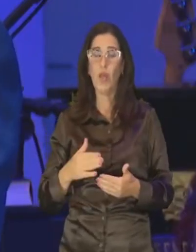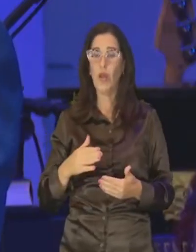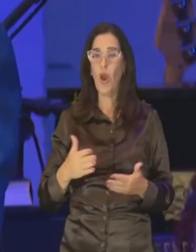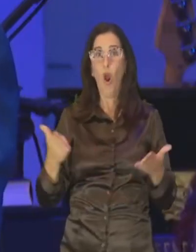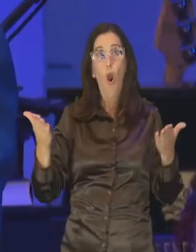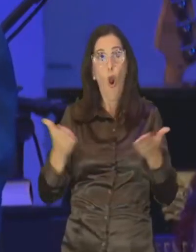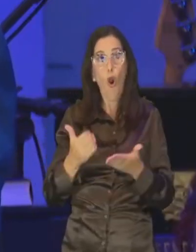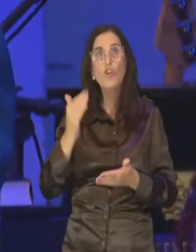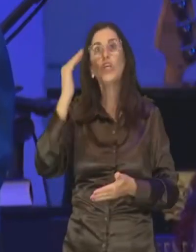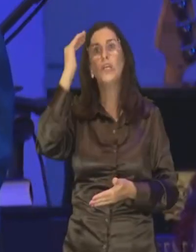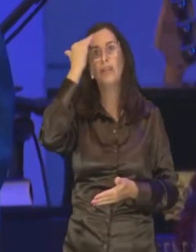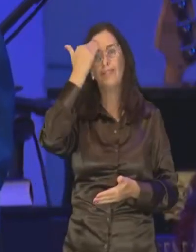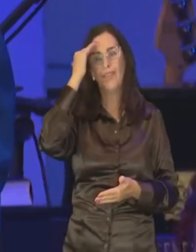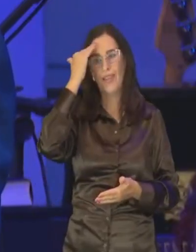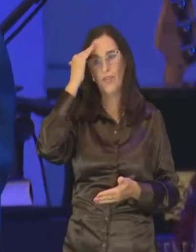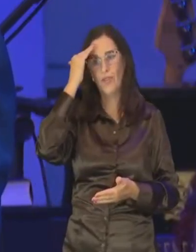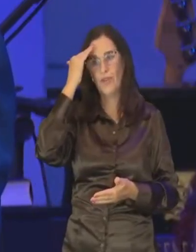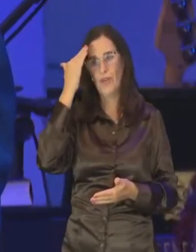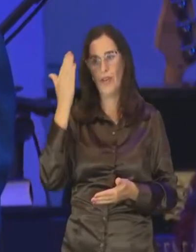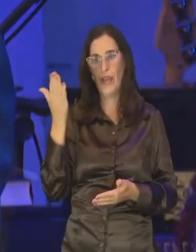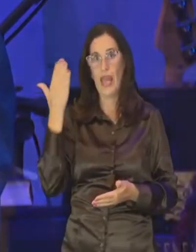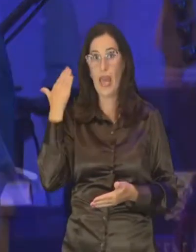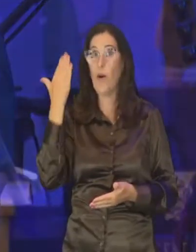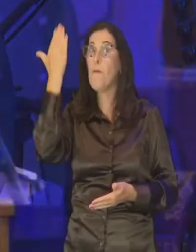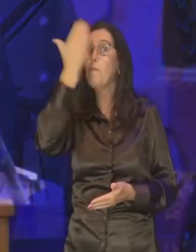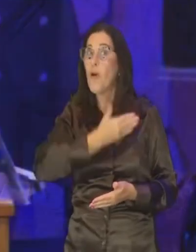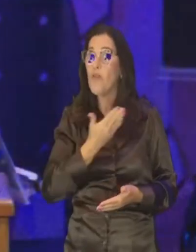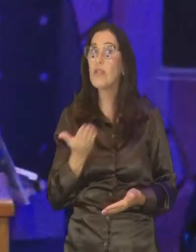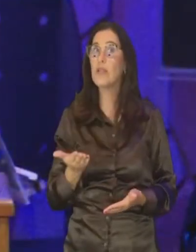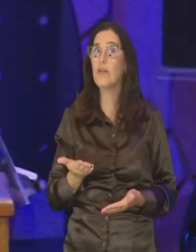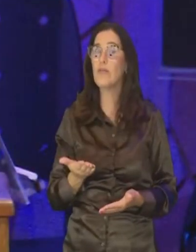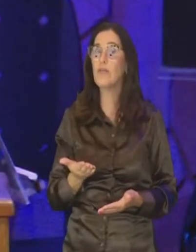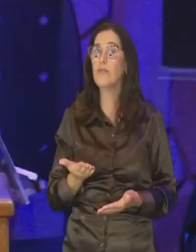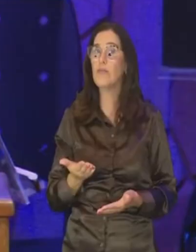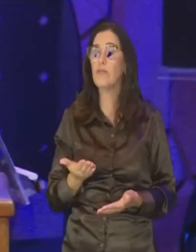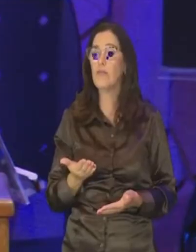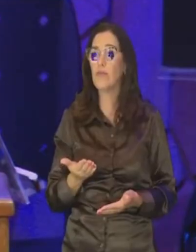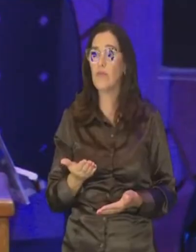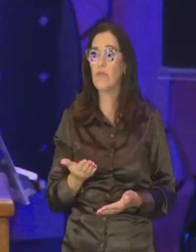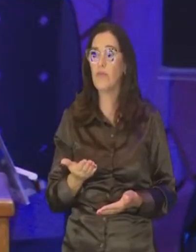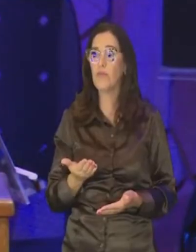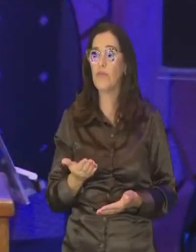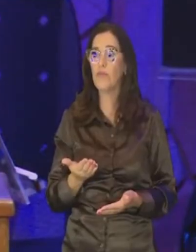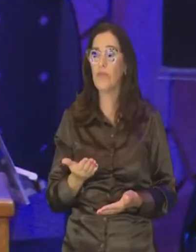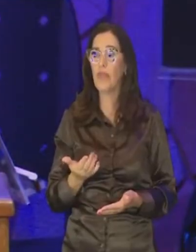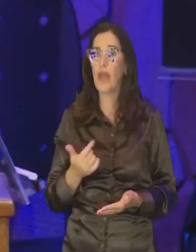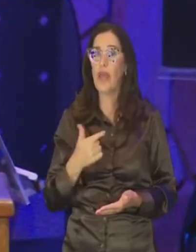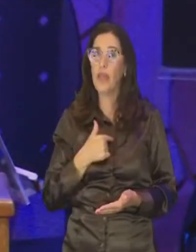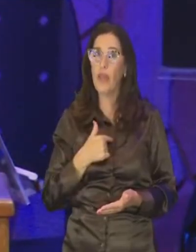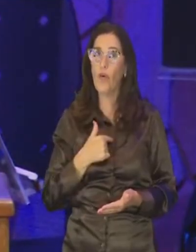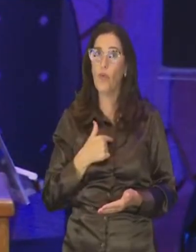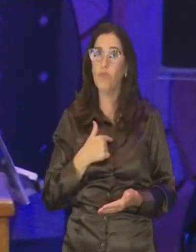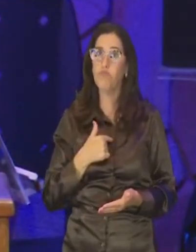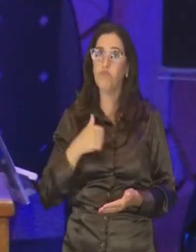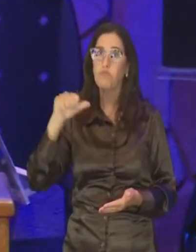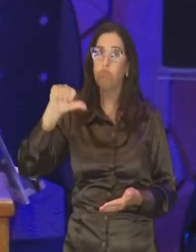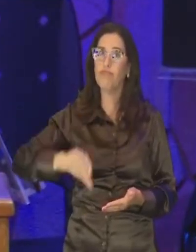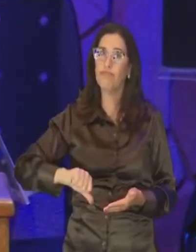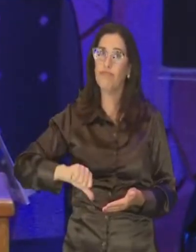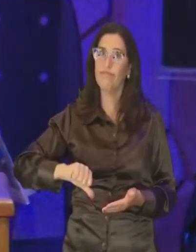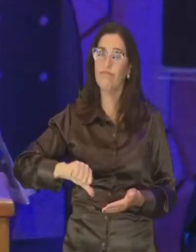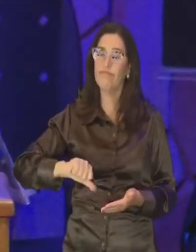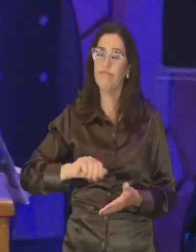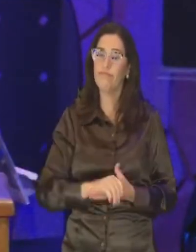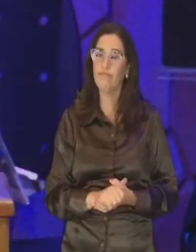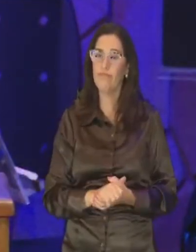Hoje eu entendo que ali era uma provação, a qual eu não fui aprovado.